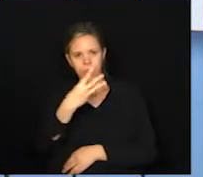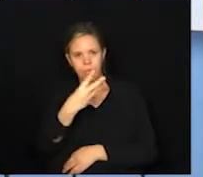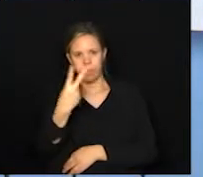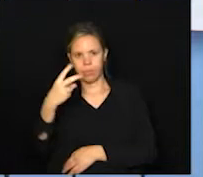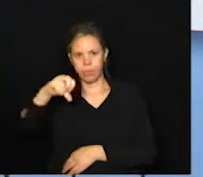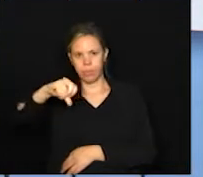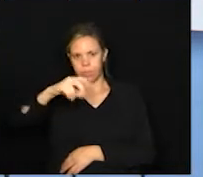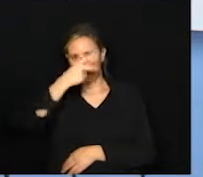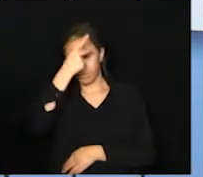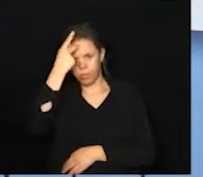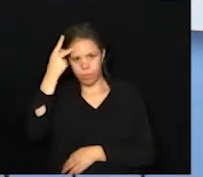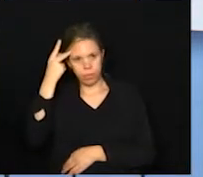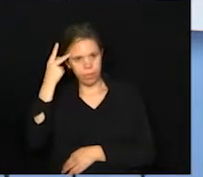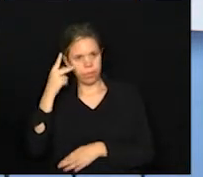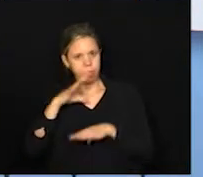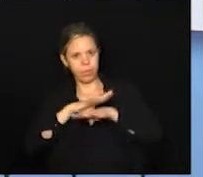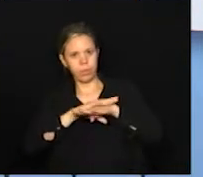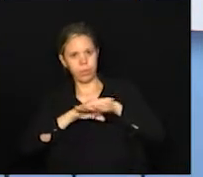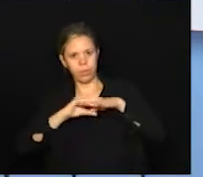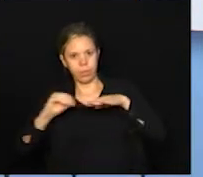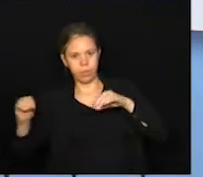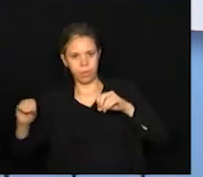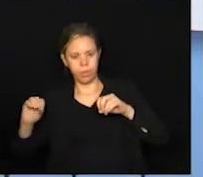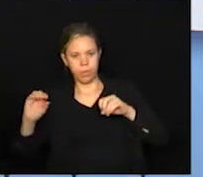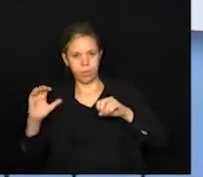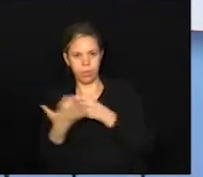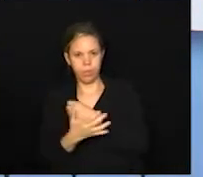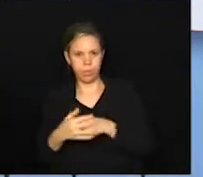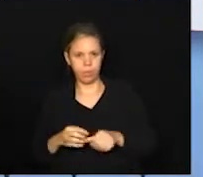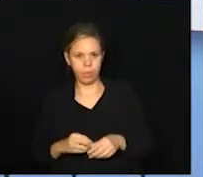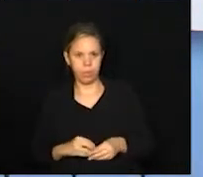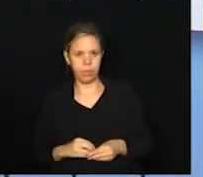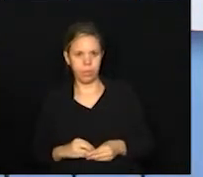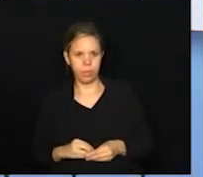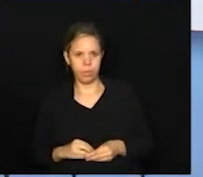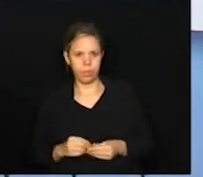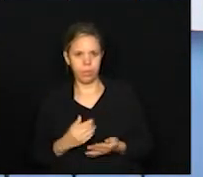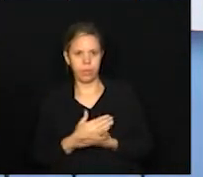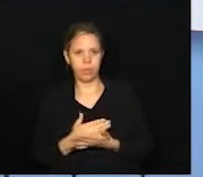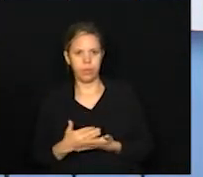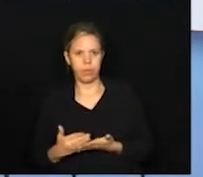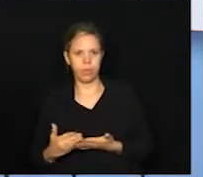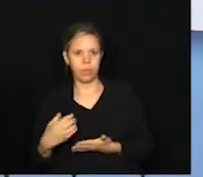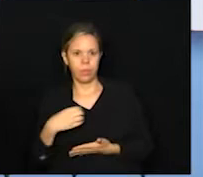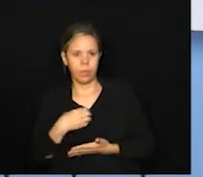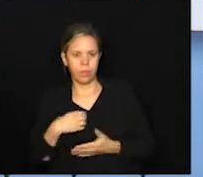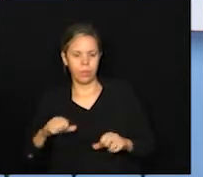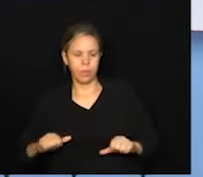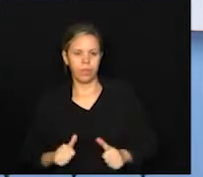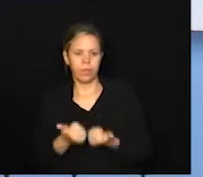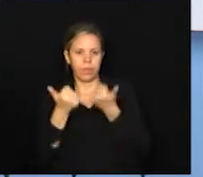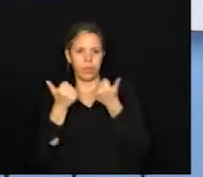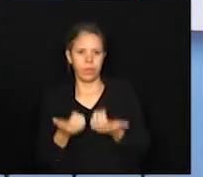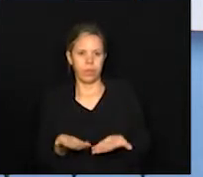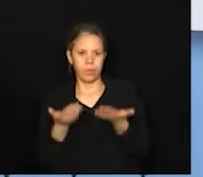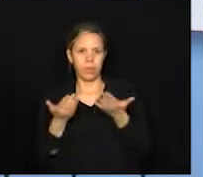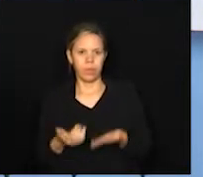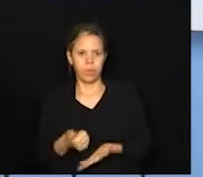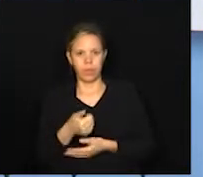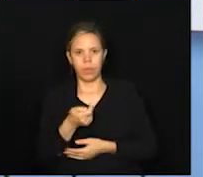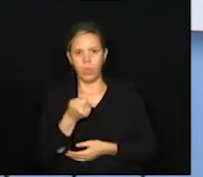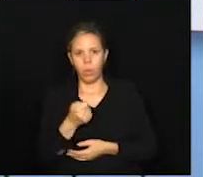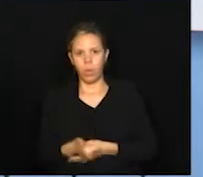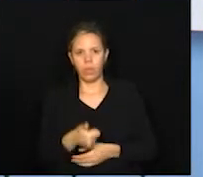13.979.329 pessoas recuperadas da Covid-19. Vamos começar de uma forma positiva, aí quase